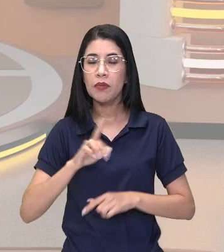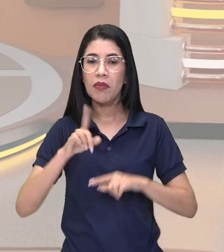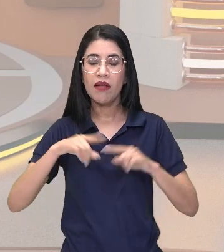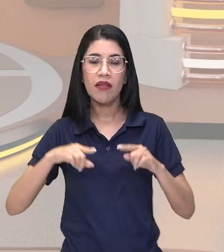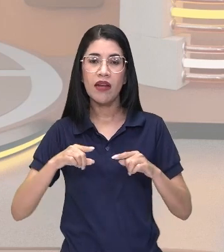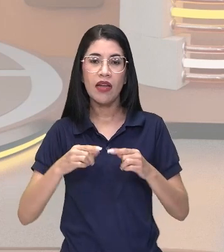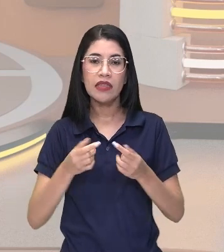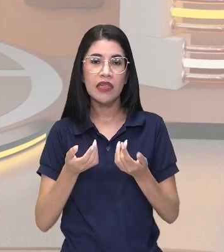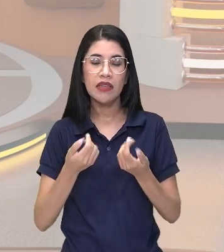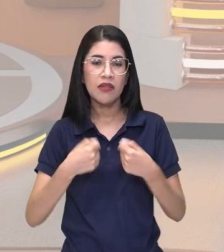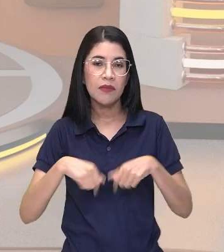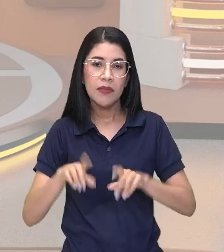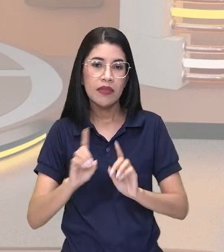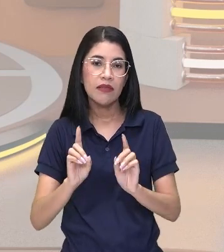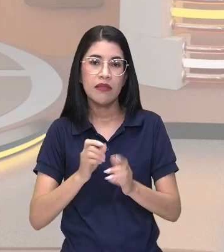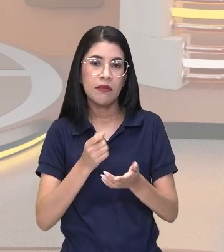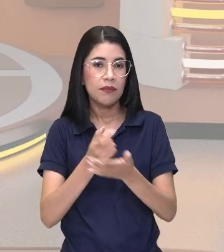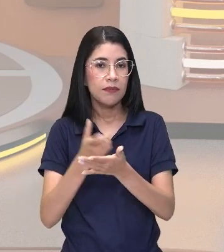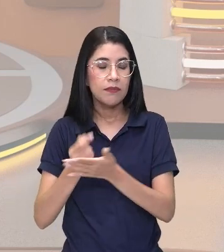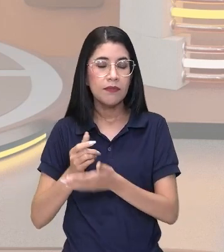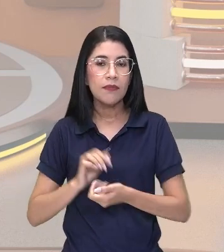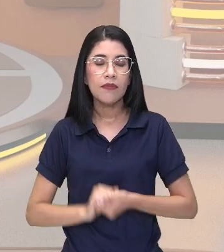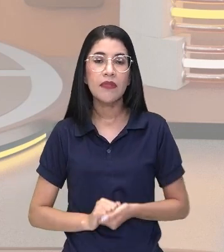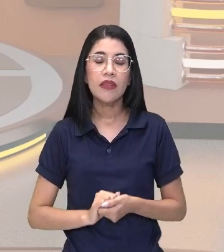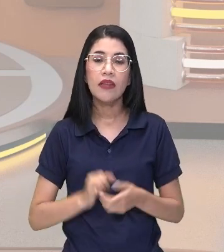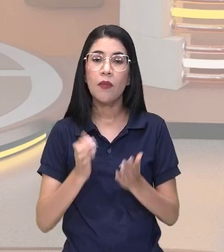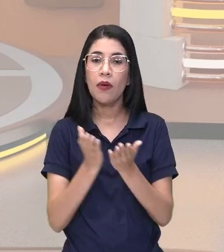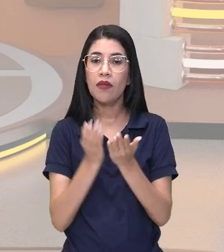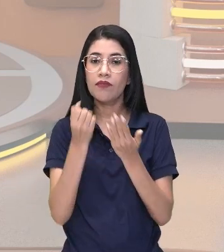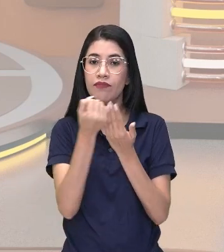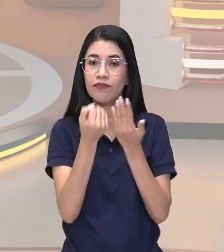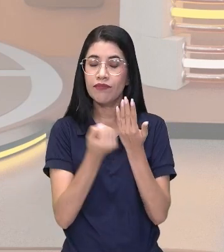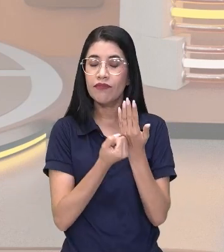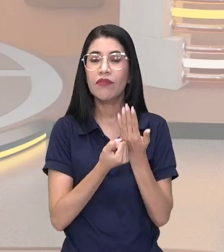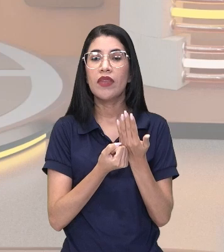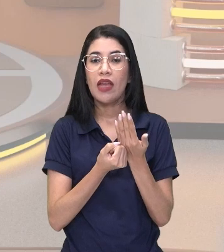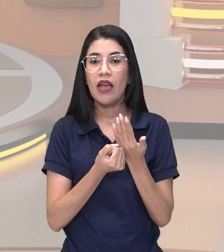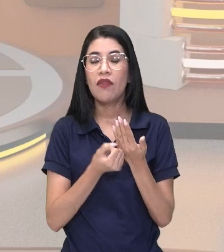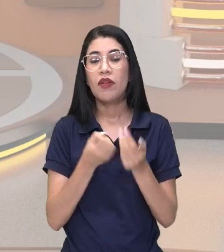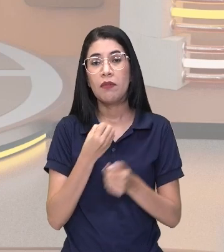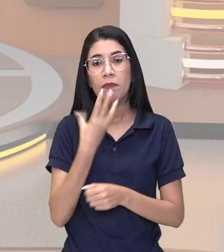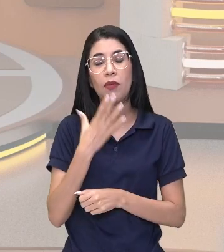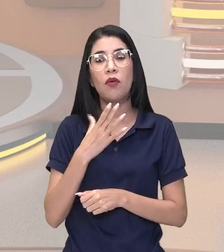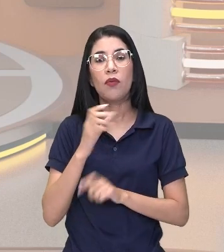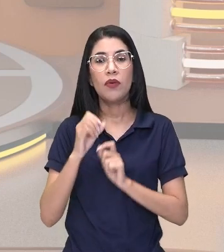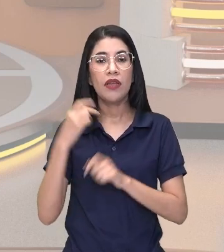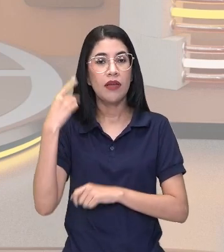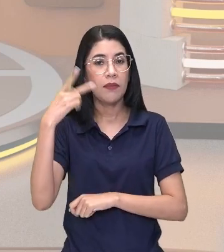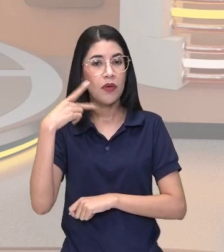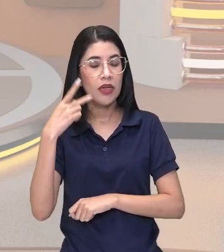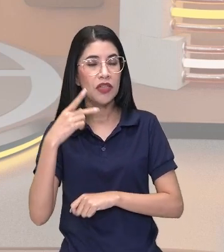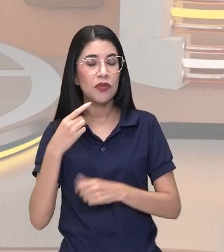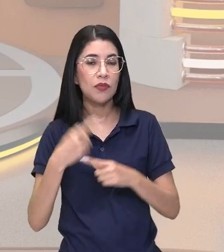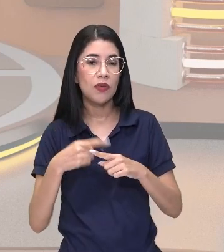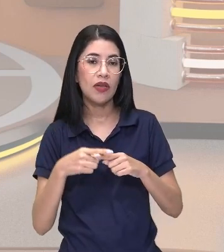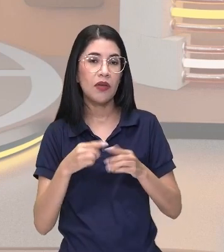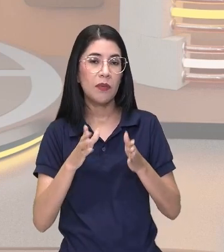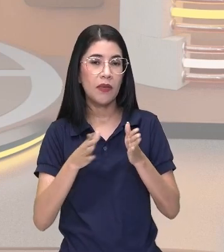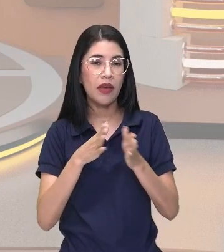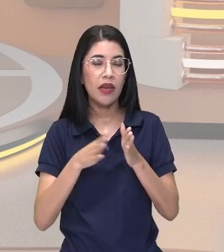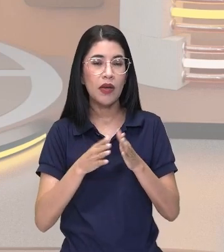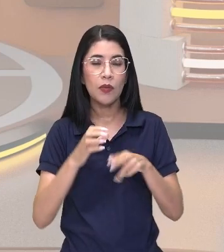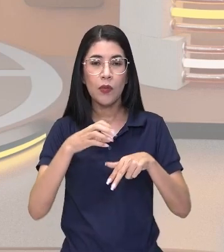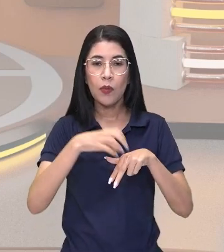Então, gente, uma reforma protestante ela agradou tanto politicamente, até porque os reis e os príncipes daquele momento não